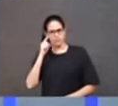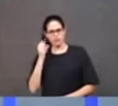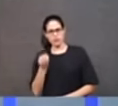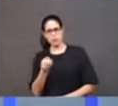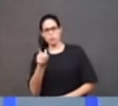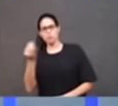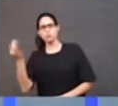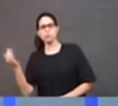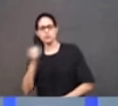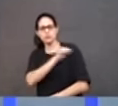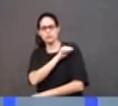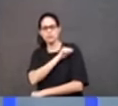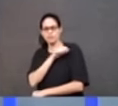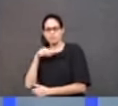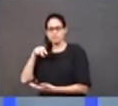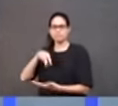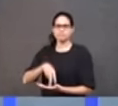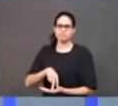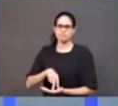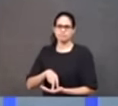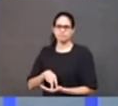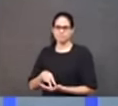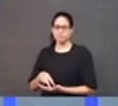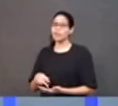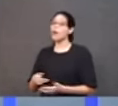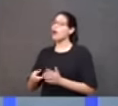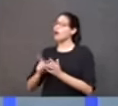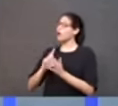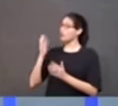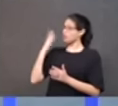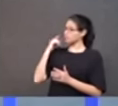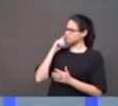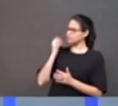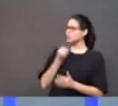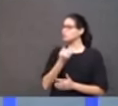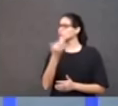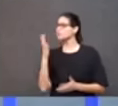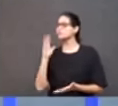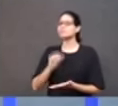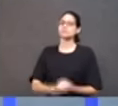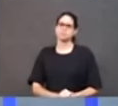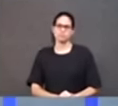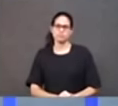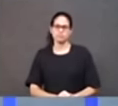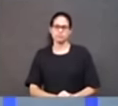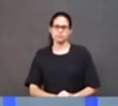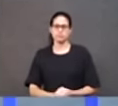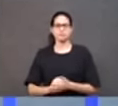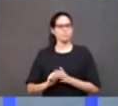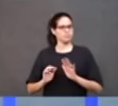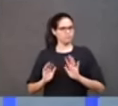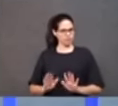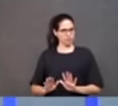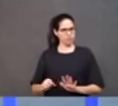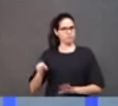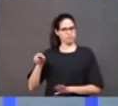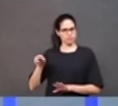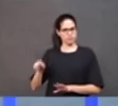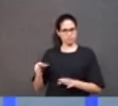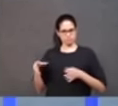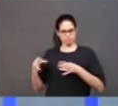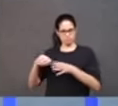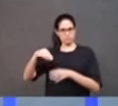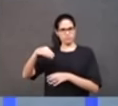passado, se considerava muito o número de matrículas. Entretanto, a aplicação direta dessa matriz Andifes na